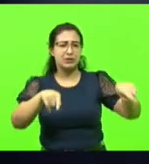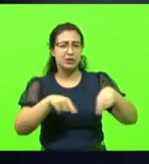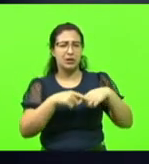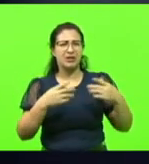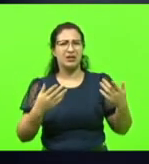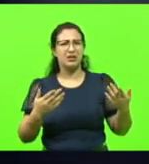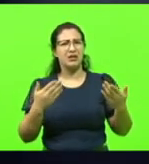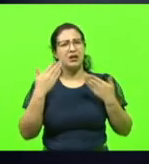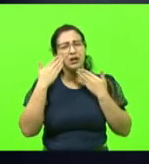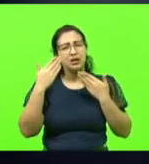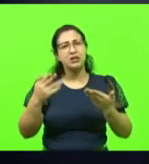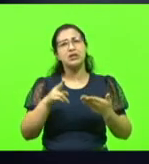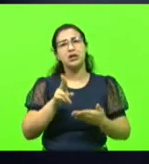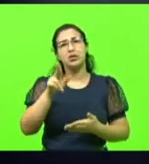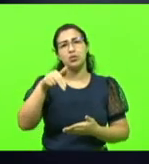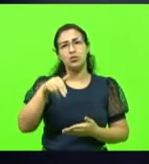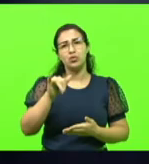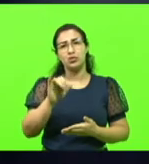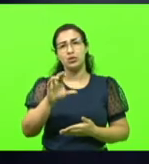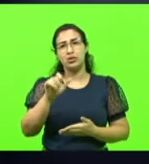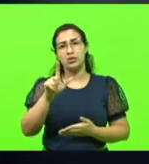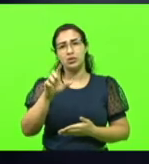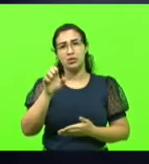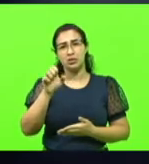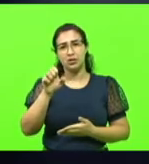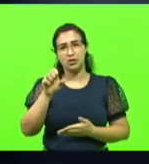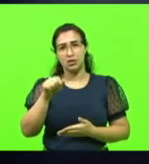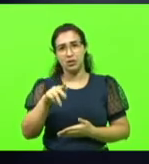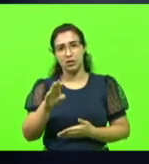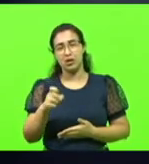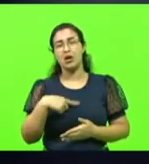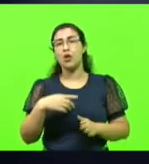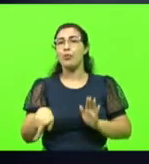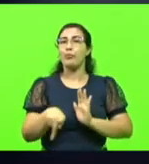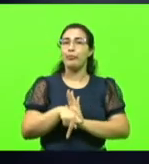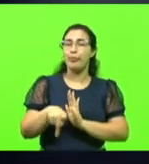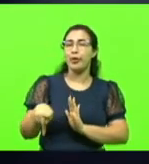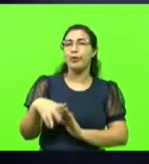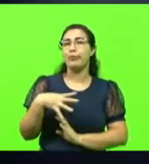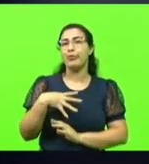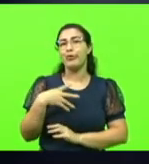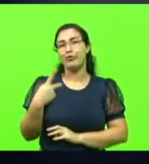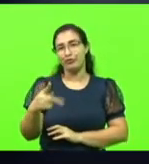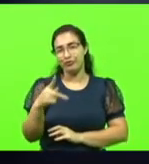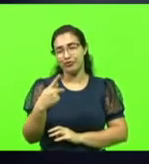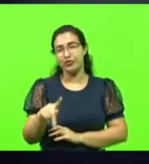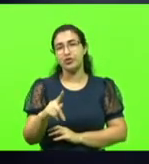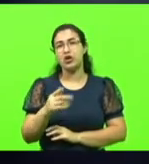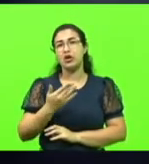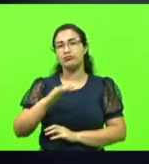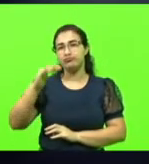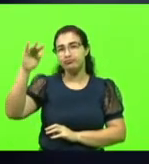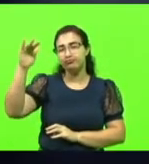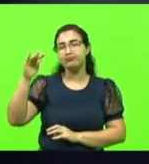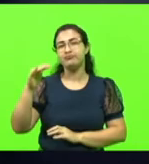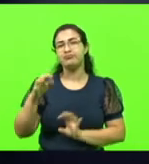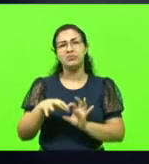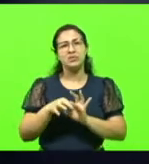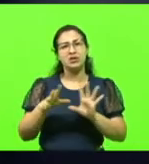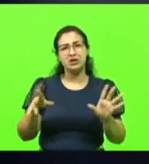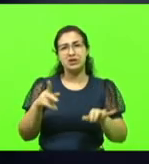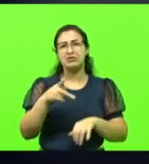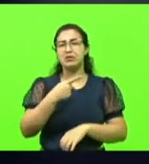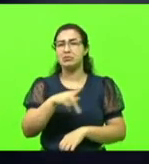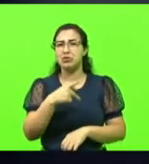que é a Universidade do Planalto Catarinense, que eu sou filho de lá também, nos cederam todo equipamento, um professor,